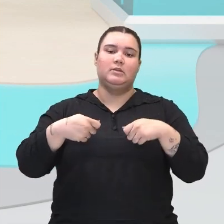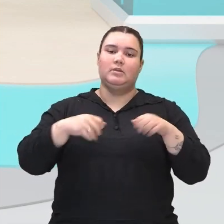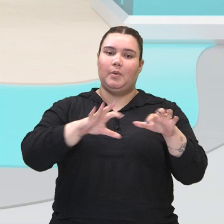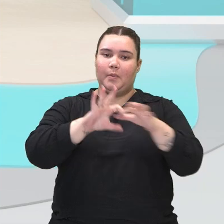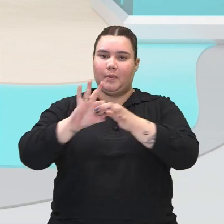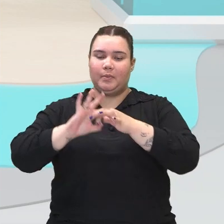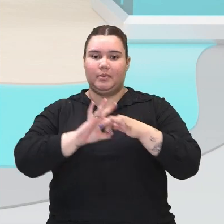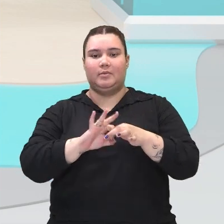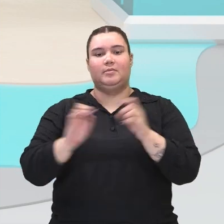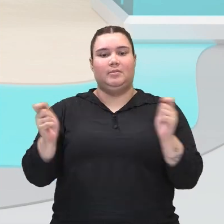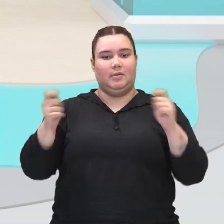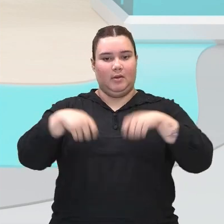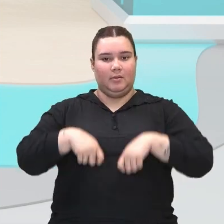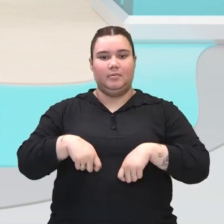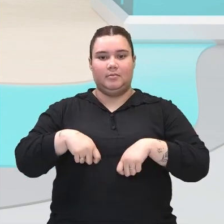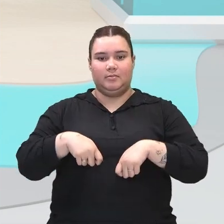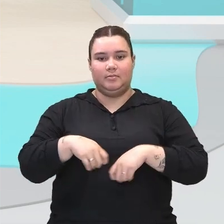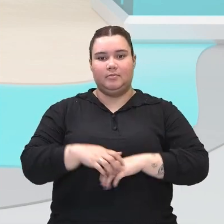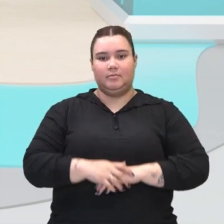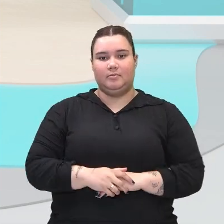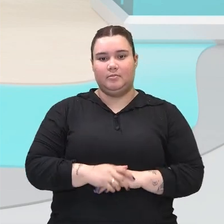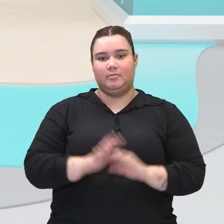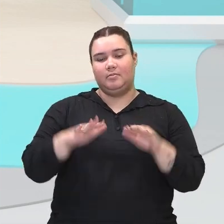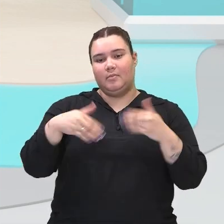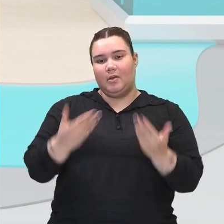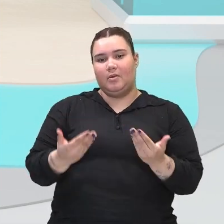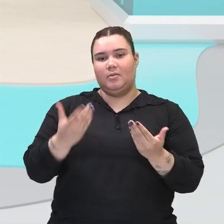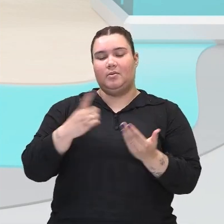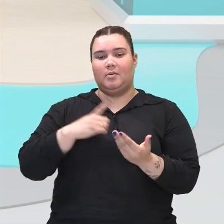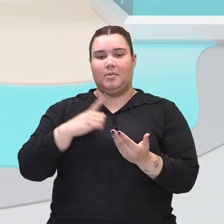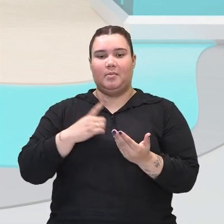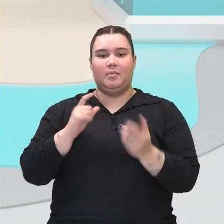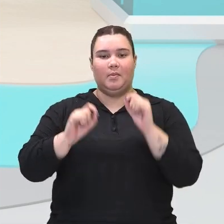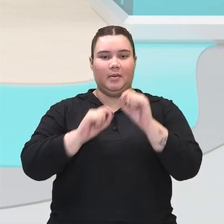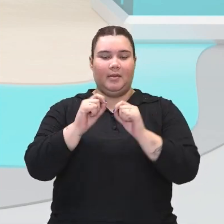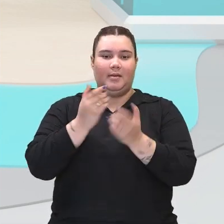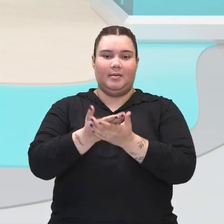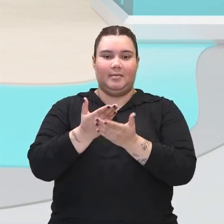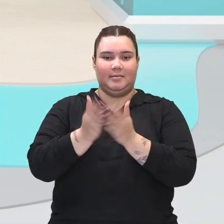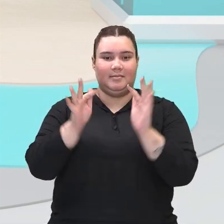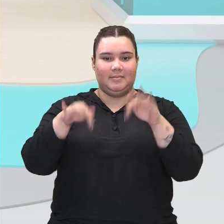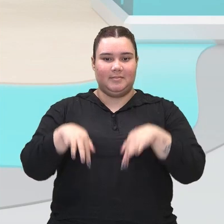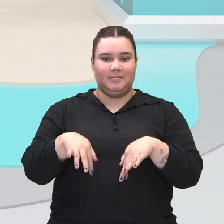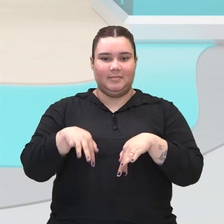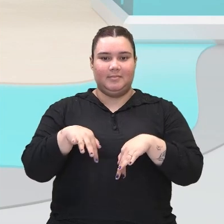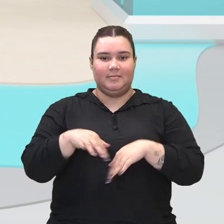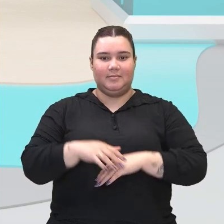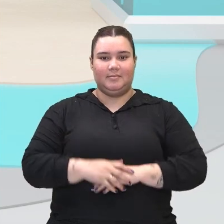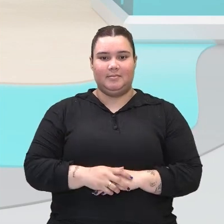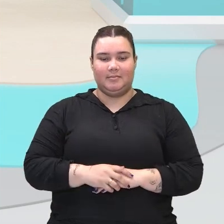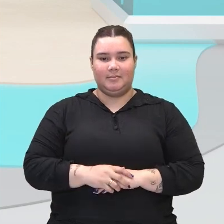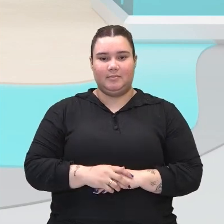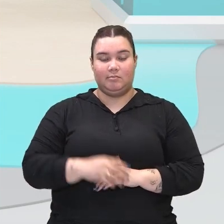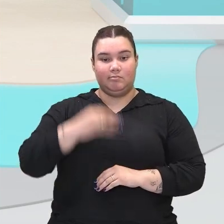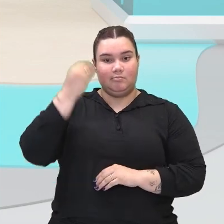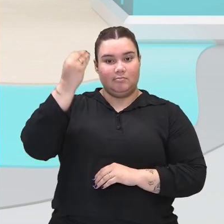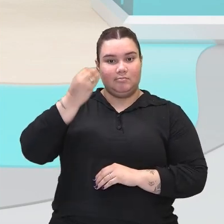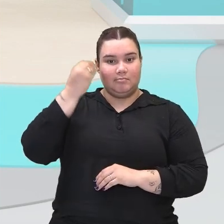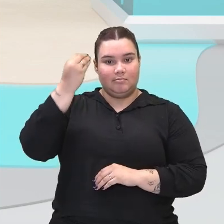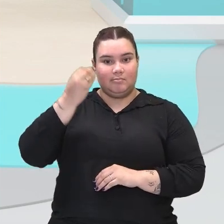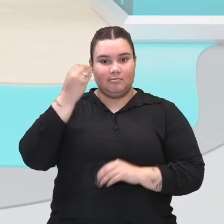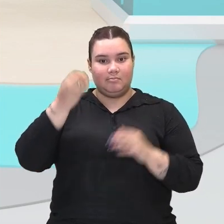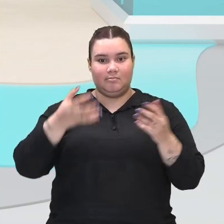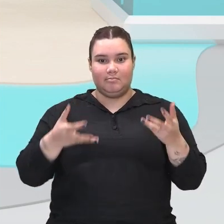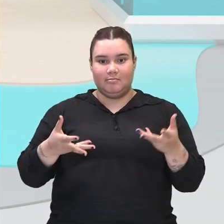se conversa. E assim, vamos chegando ao final da nossa aula de hoje. E com essa experiência de